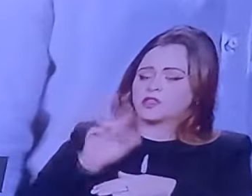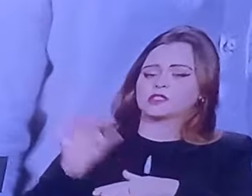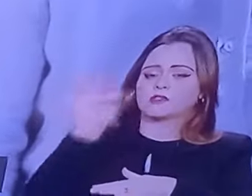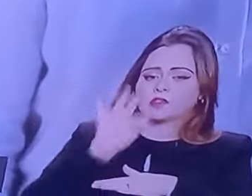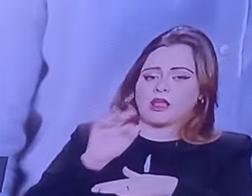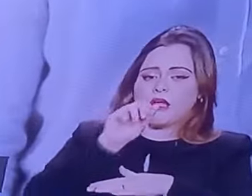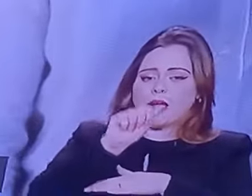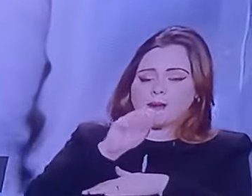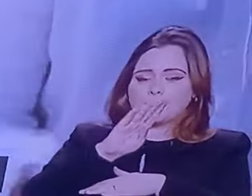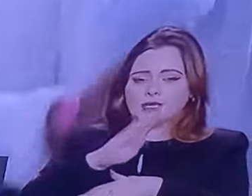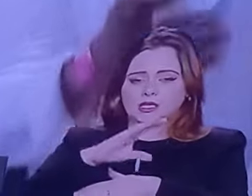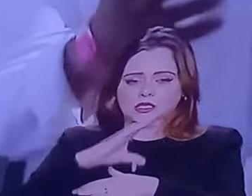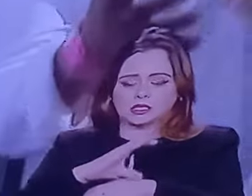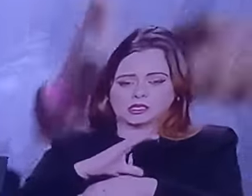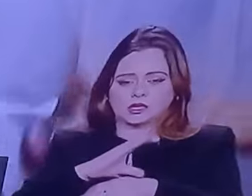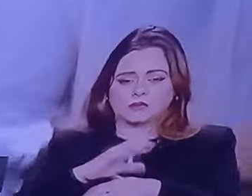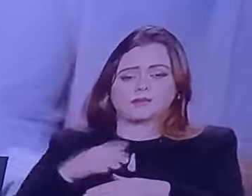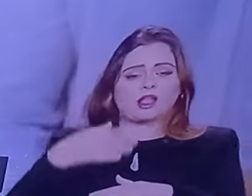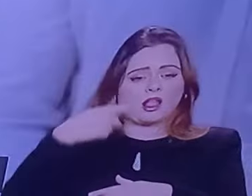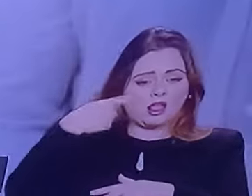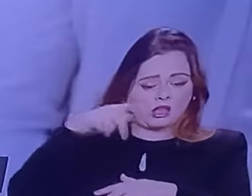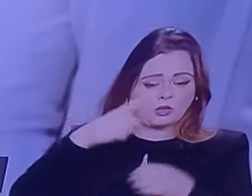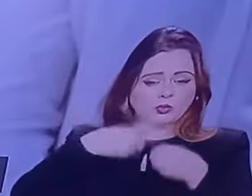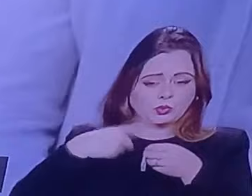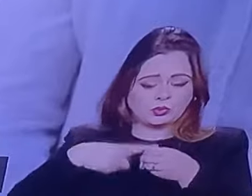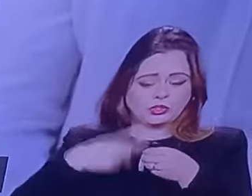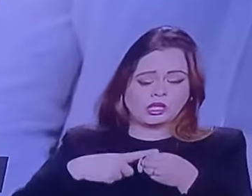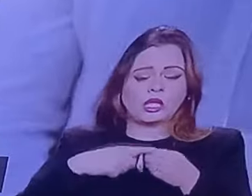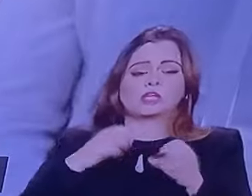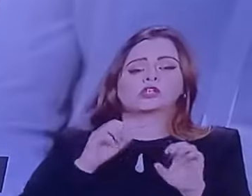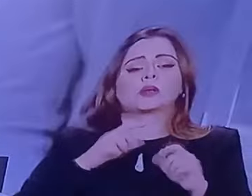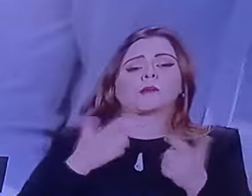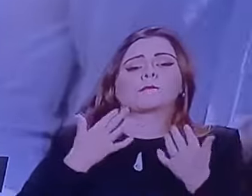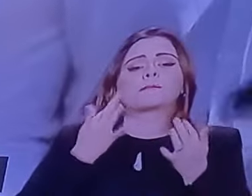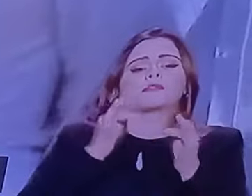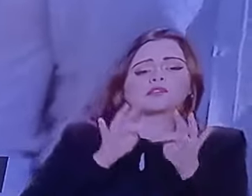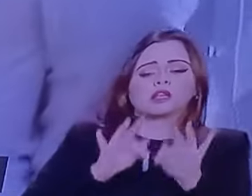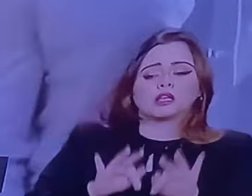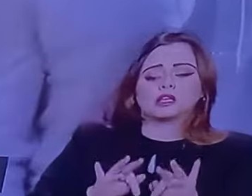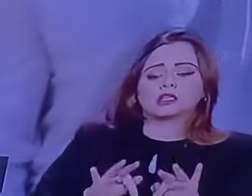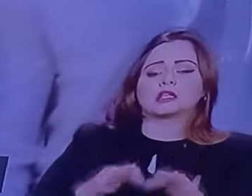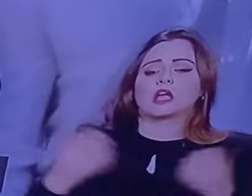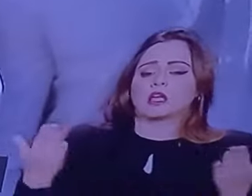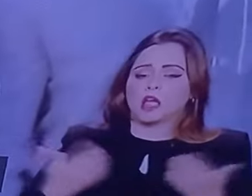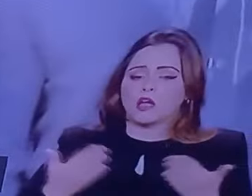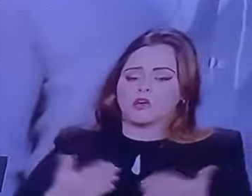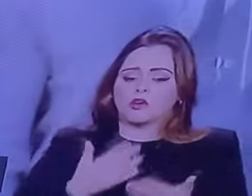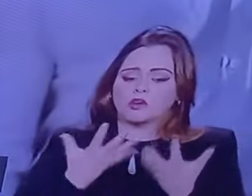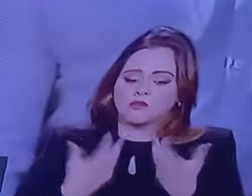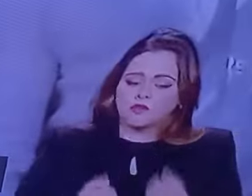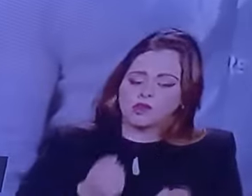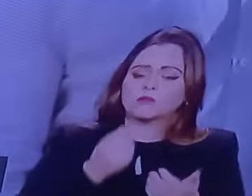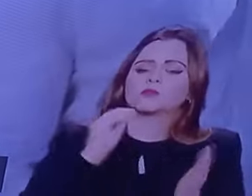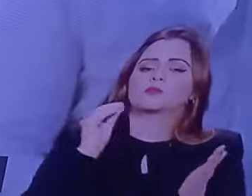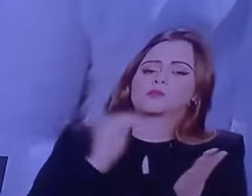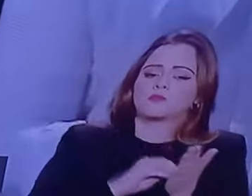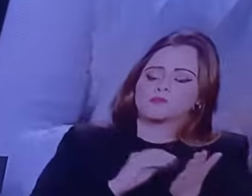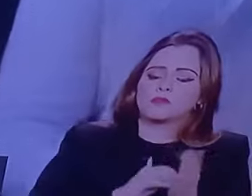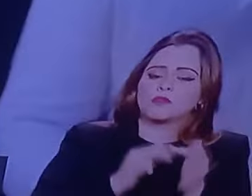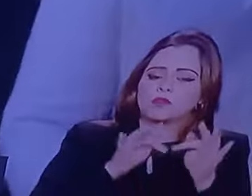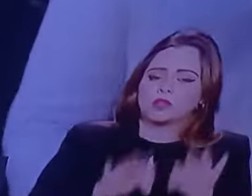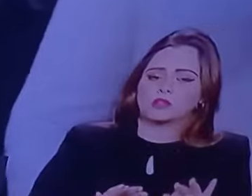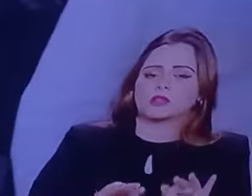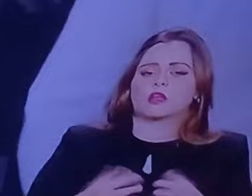ABC, lá em São Bernardo, que estava para concluir e não foi concluída. Agora concluímos. Nós vamos